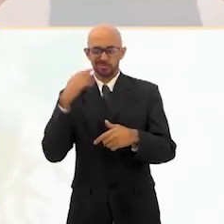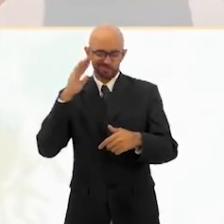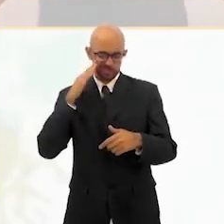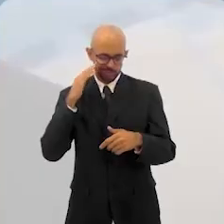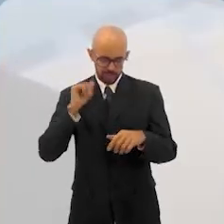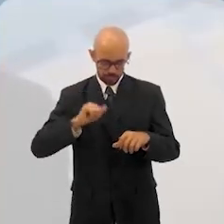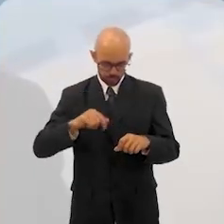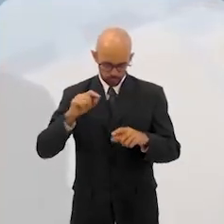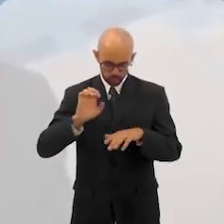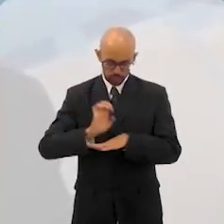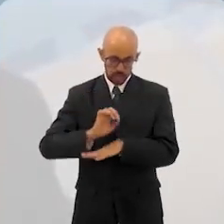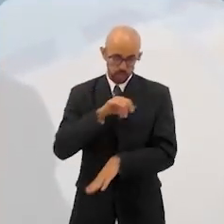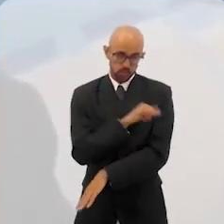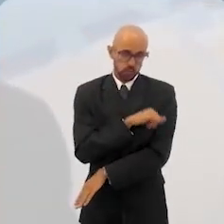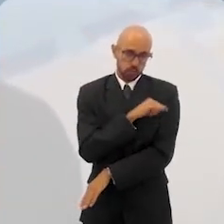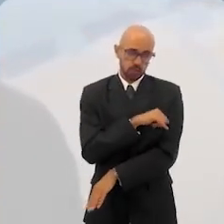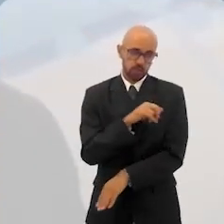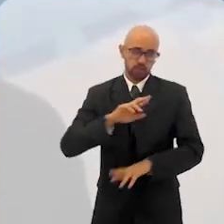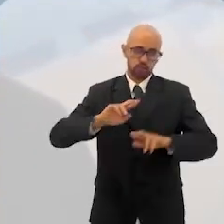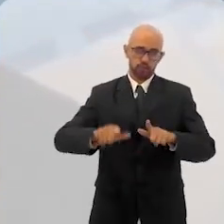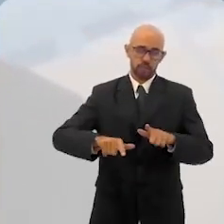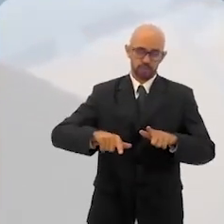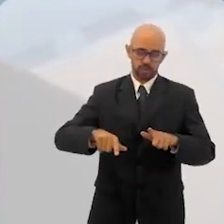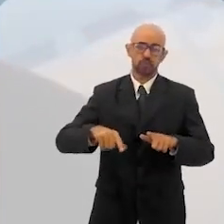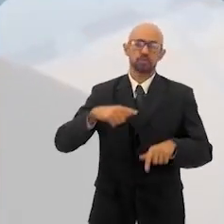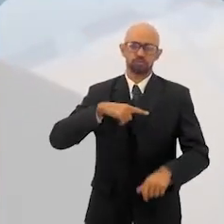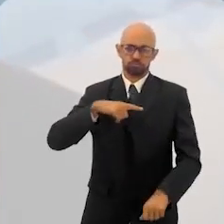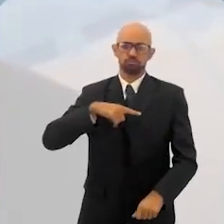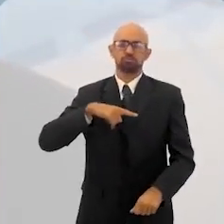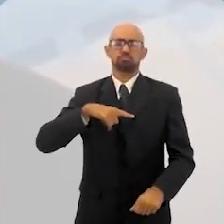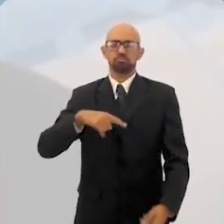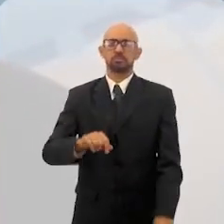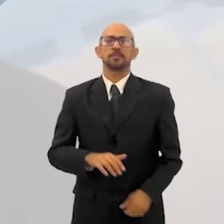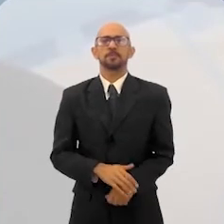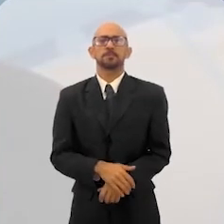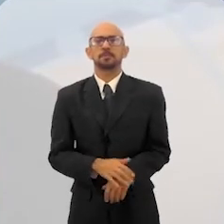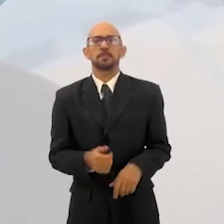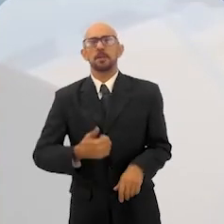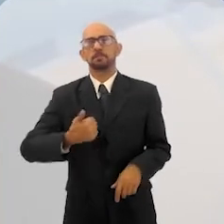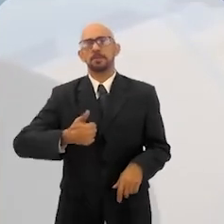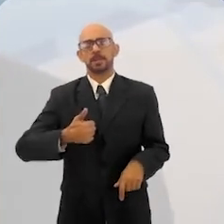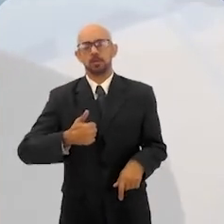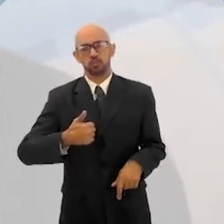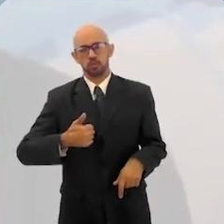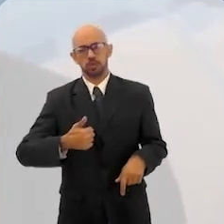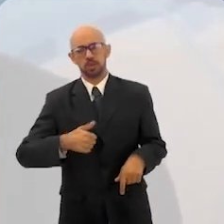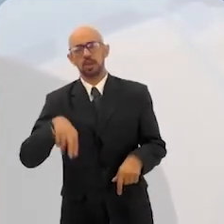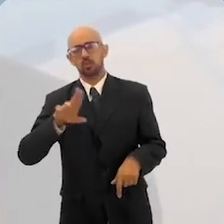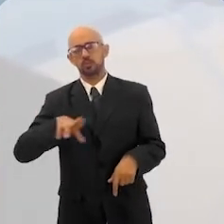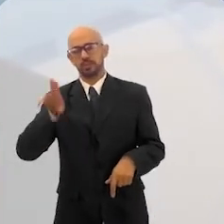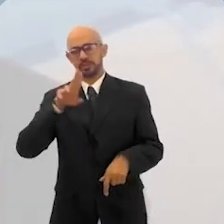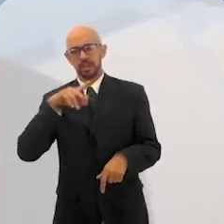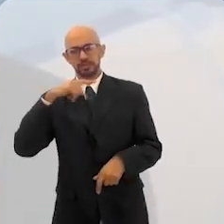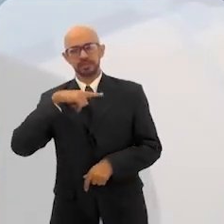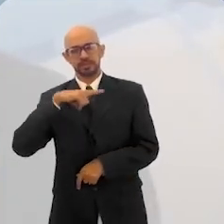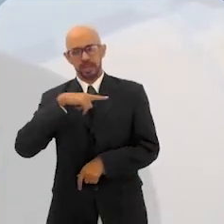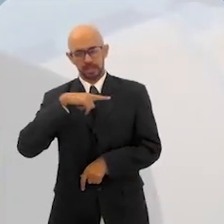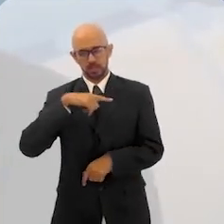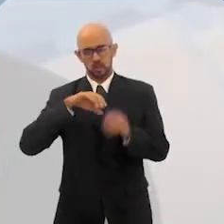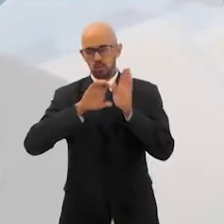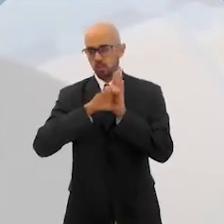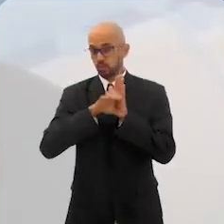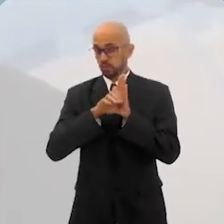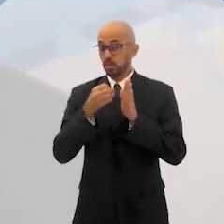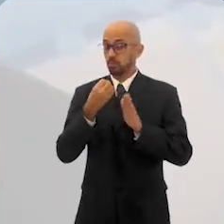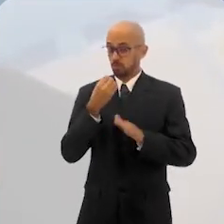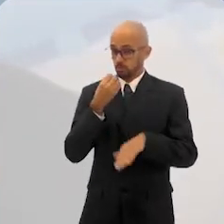o estado do Rio de Janeiro, ele tem um diferencial incrível, né? Primeiro, que ele tem universidades conceituadíssimas no